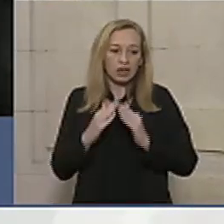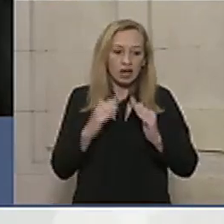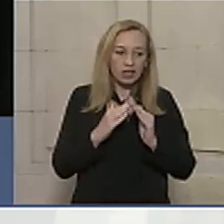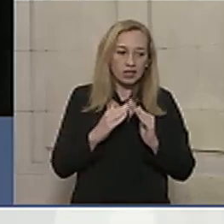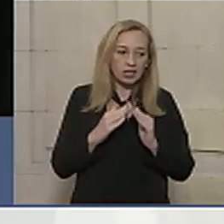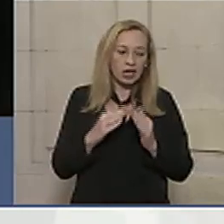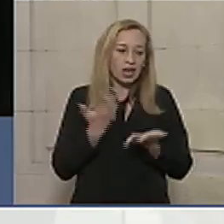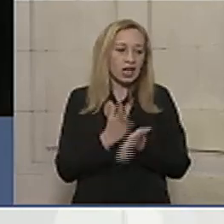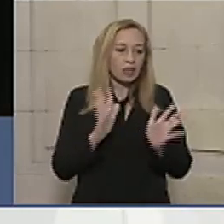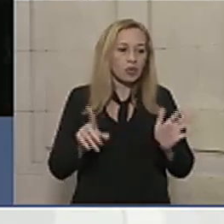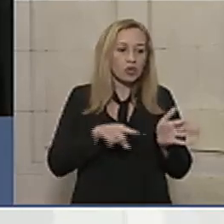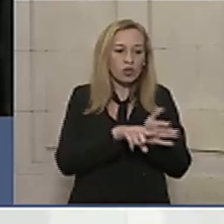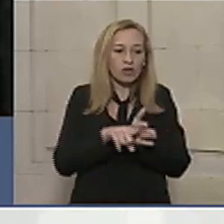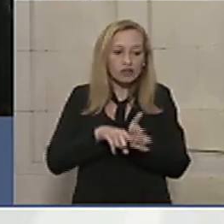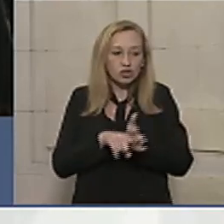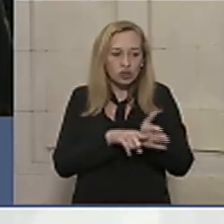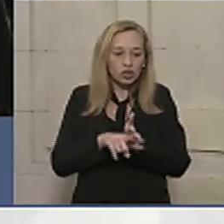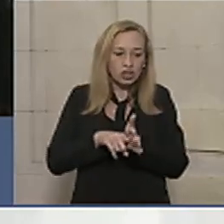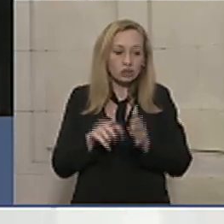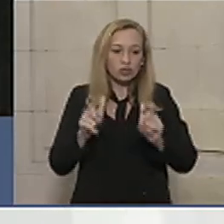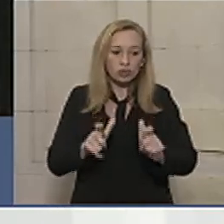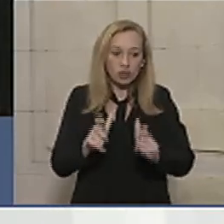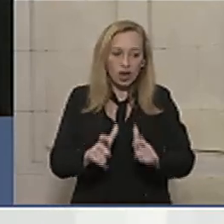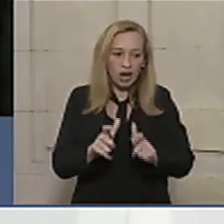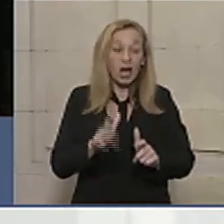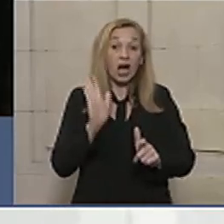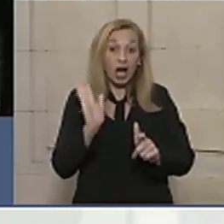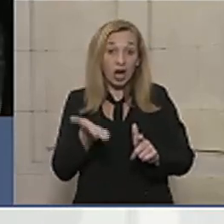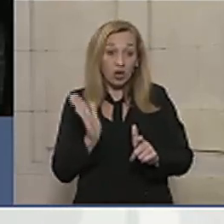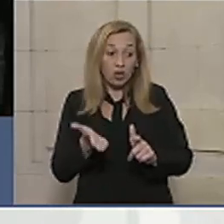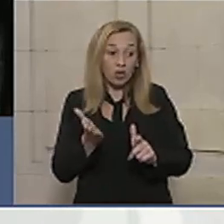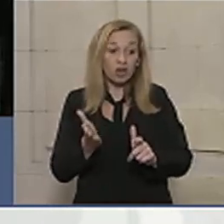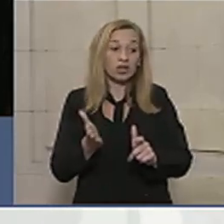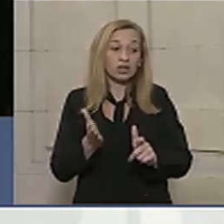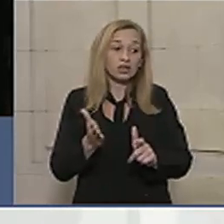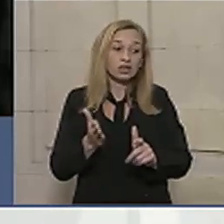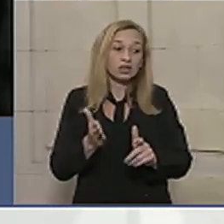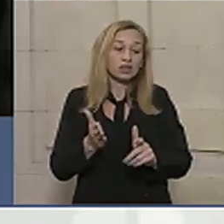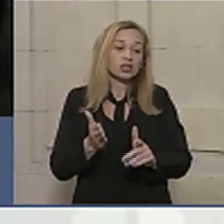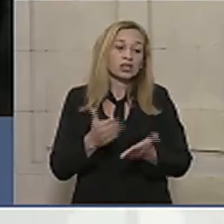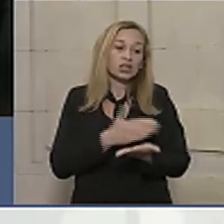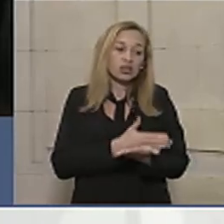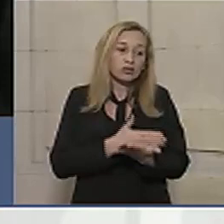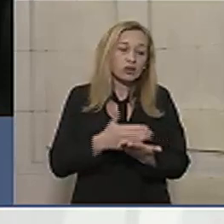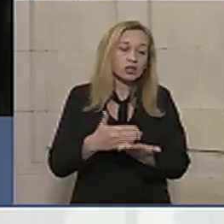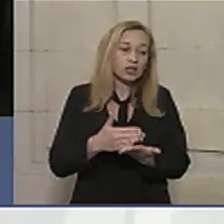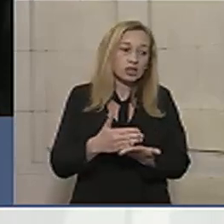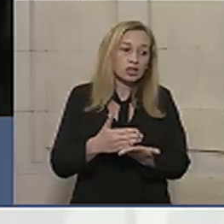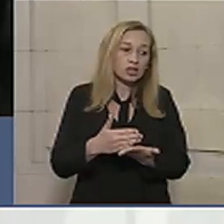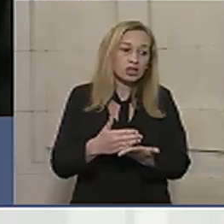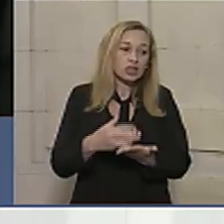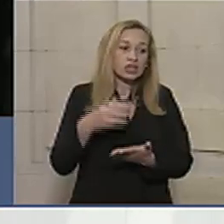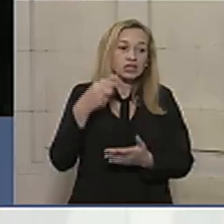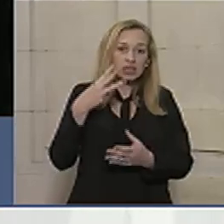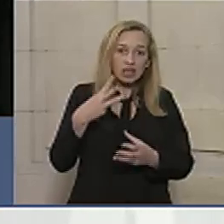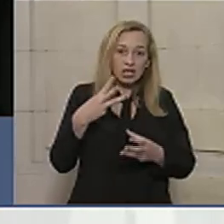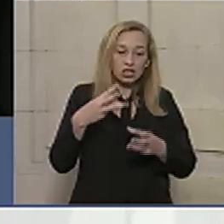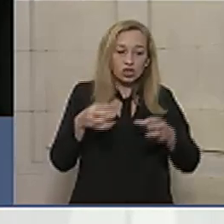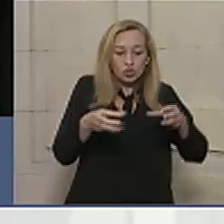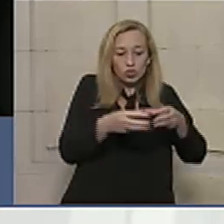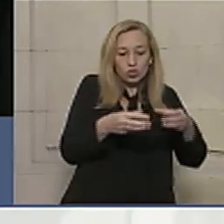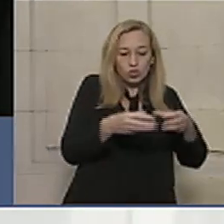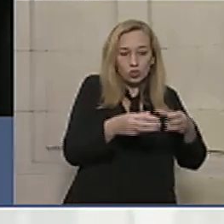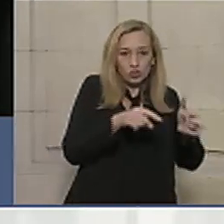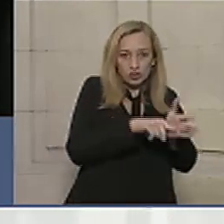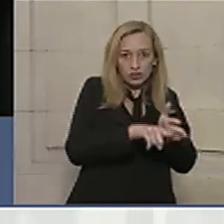vistorias nos postos de vistoria. Ou seja, serão, a princípio, 3 equipes de